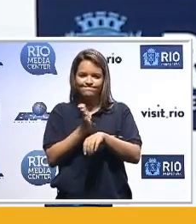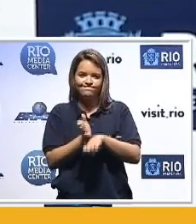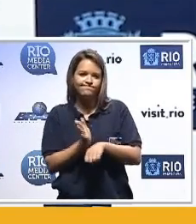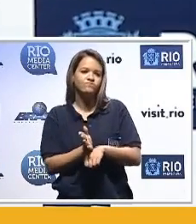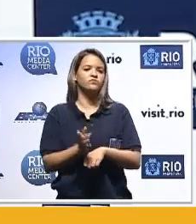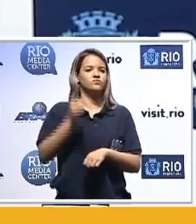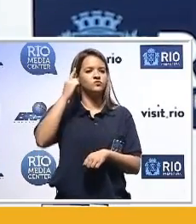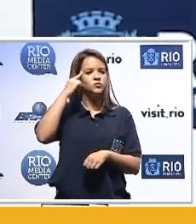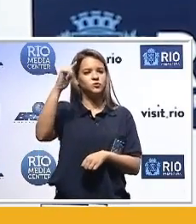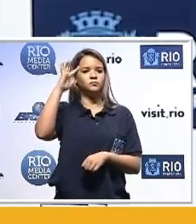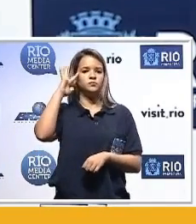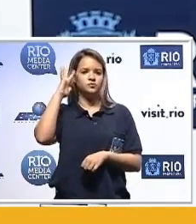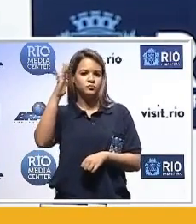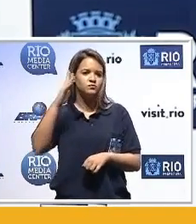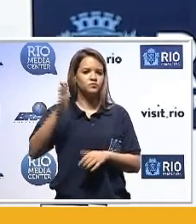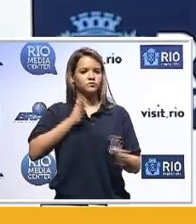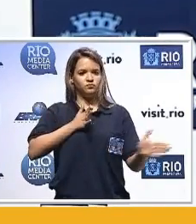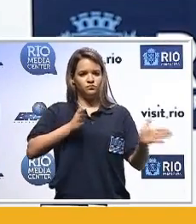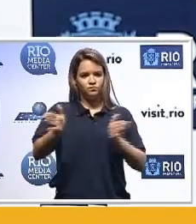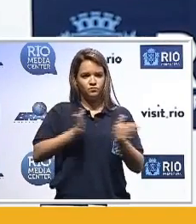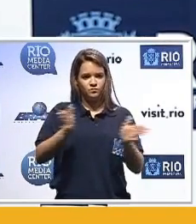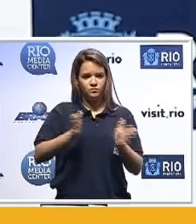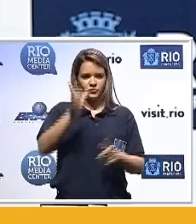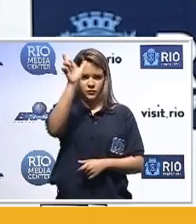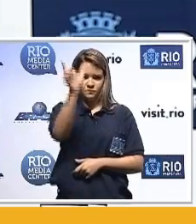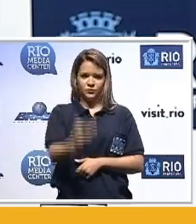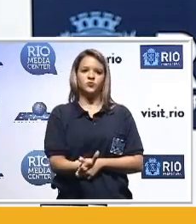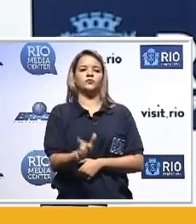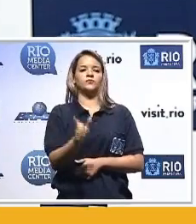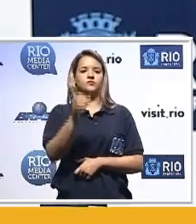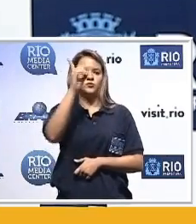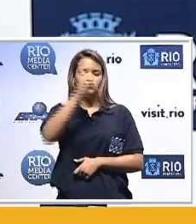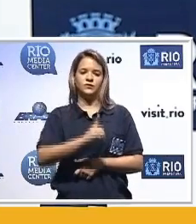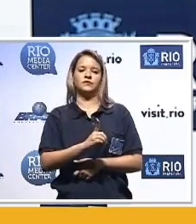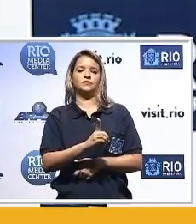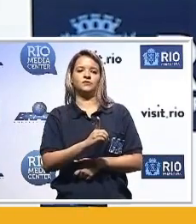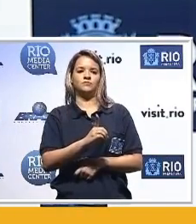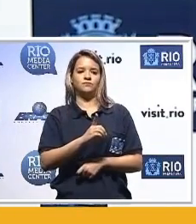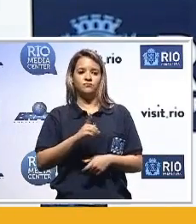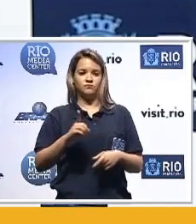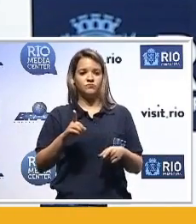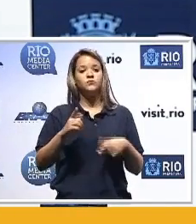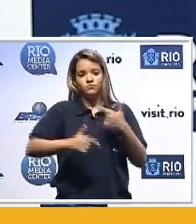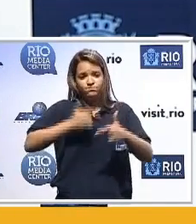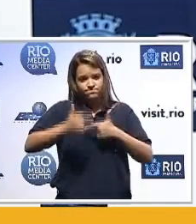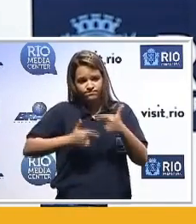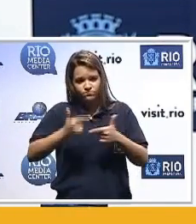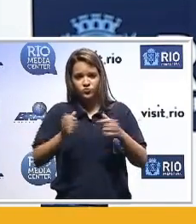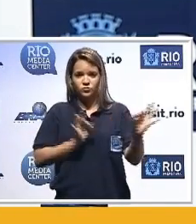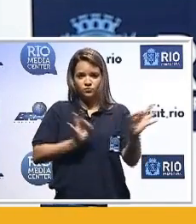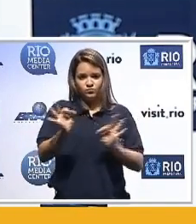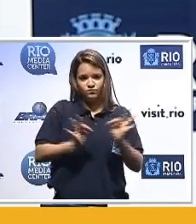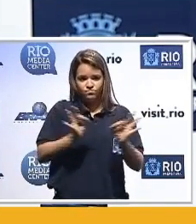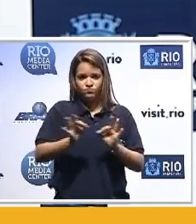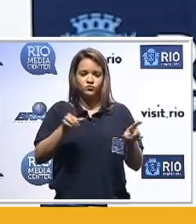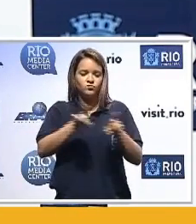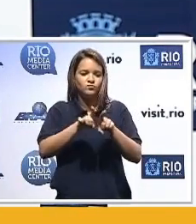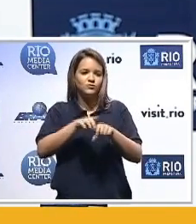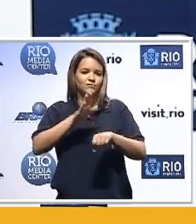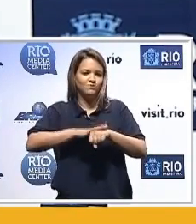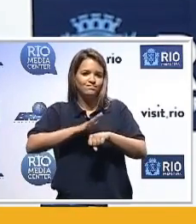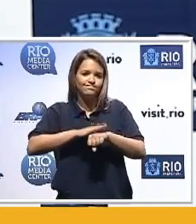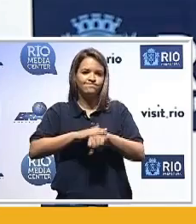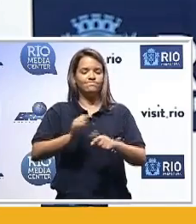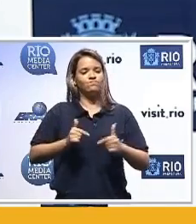se preocupar com esse assunto e o tempo todo trabalhar e executar, né, as tarefas necessárias, os projetos